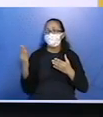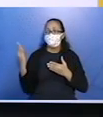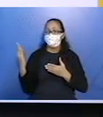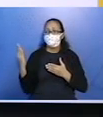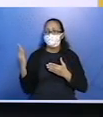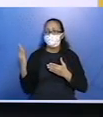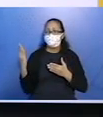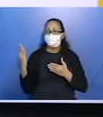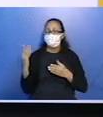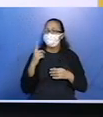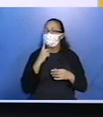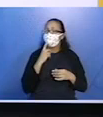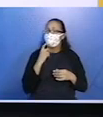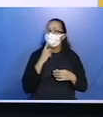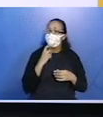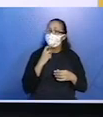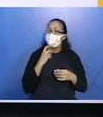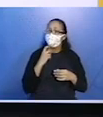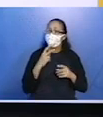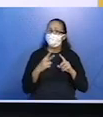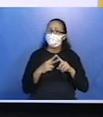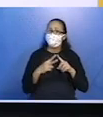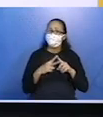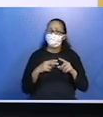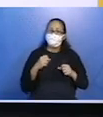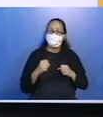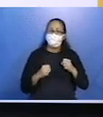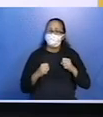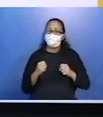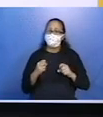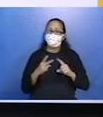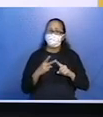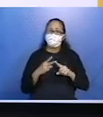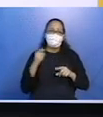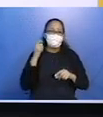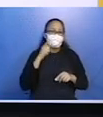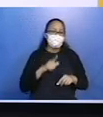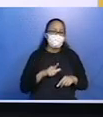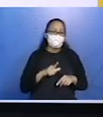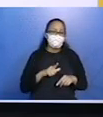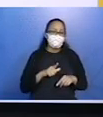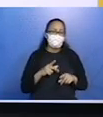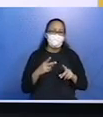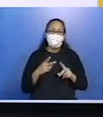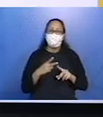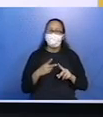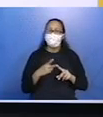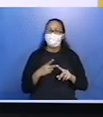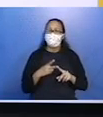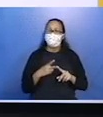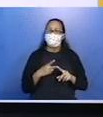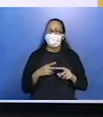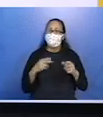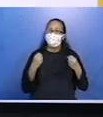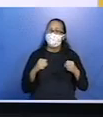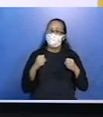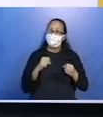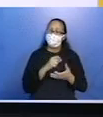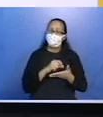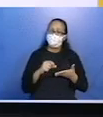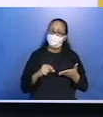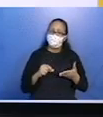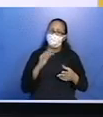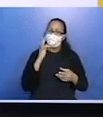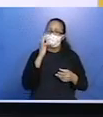alcançou. Então, o que eu tenho que fazer mesmo, professora? Eu tenho que reescrever a frase mudando os verbos para o